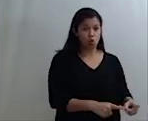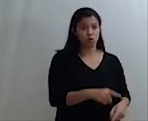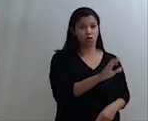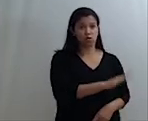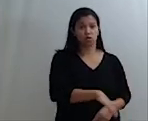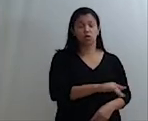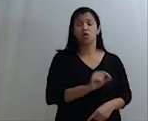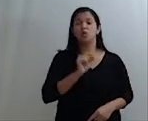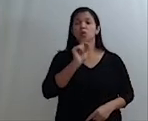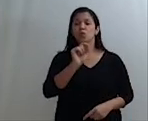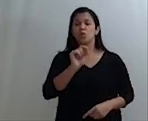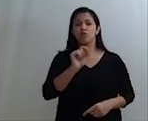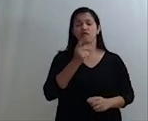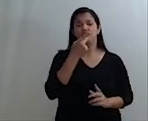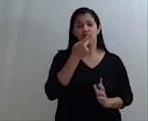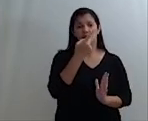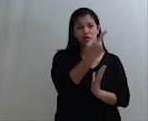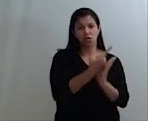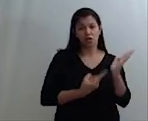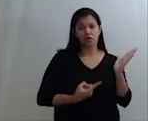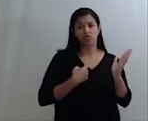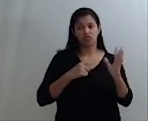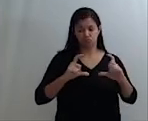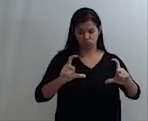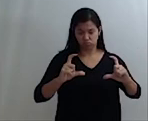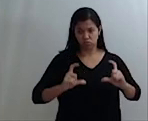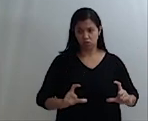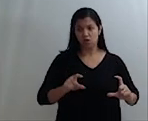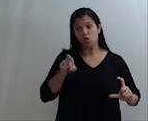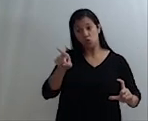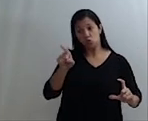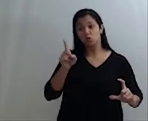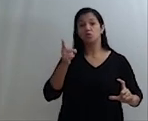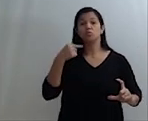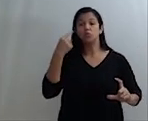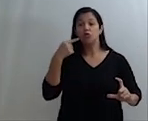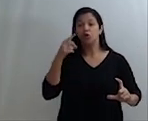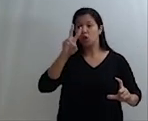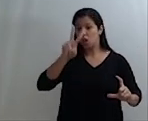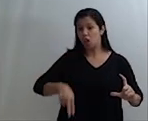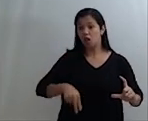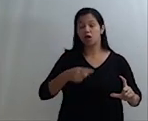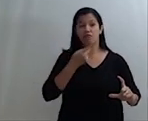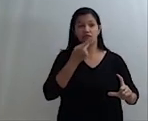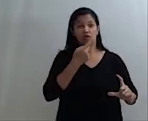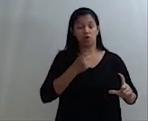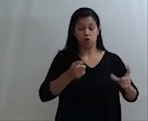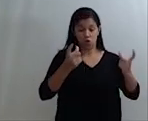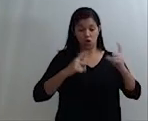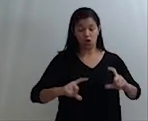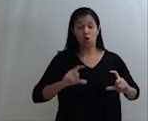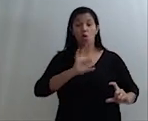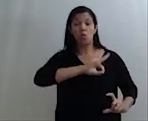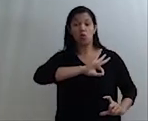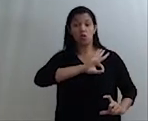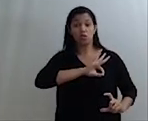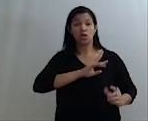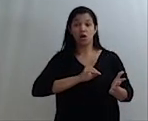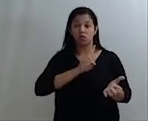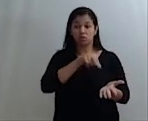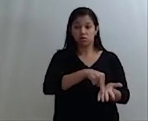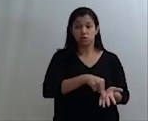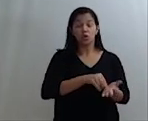diz o seguinte vou ler só a parte que o Doutor não leu como bem ressaltado pela autoridade policial todos os